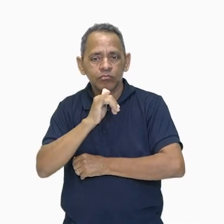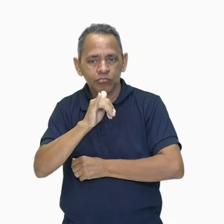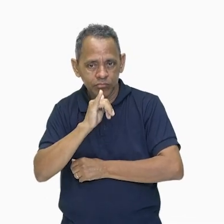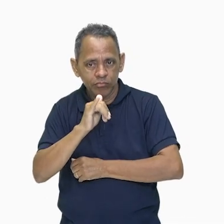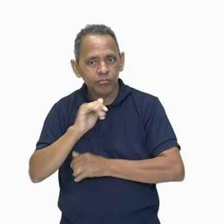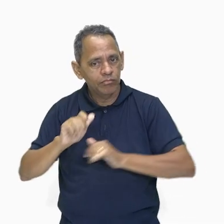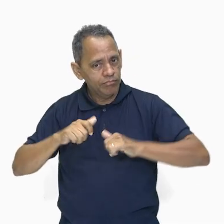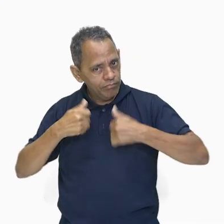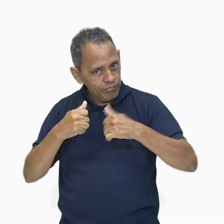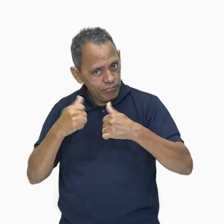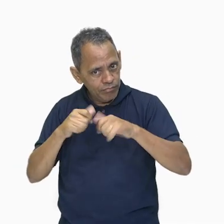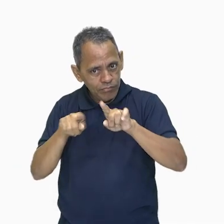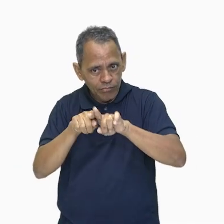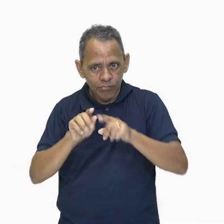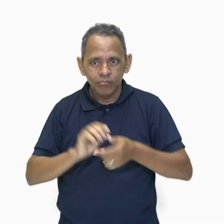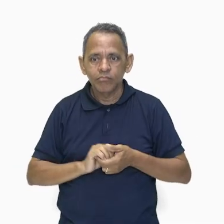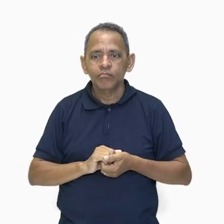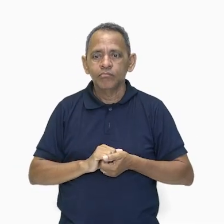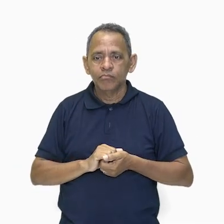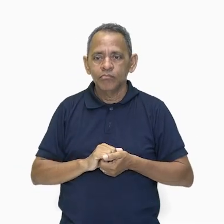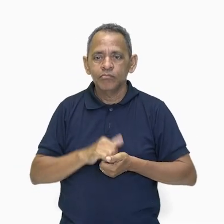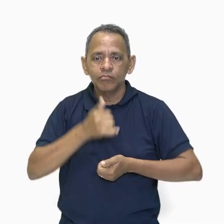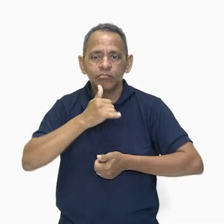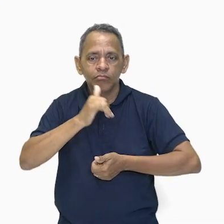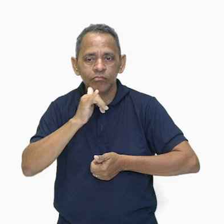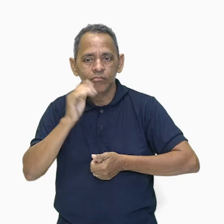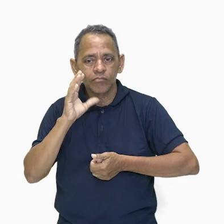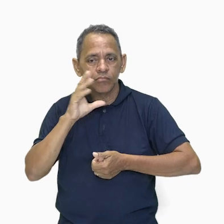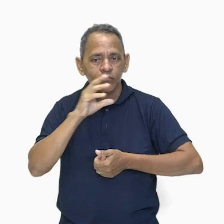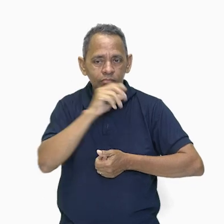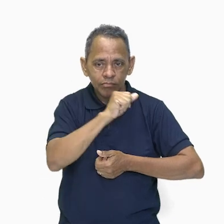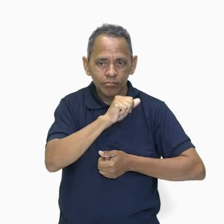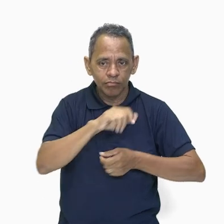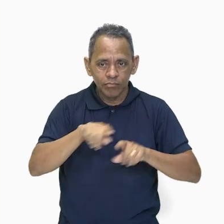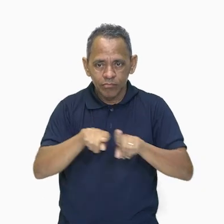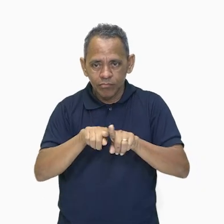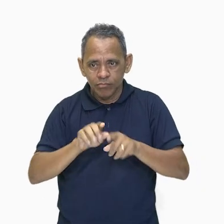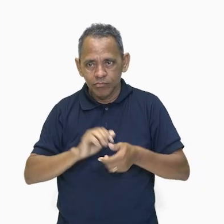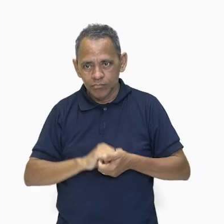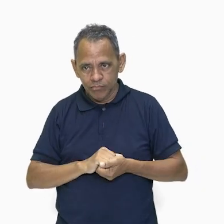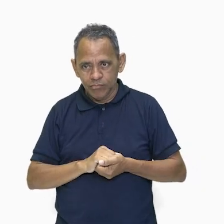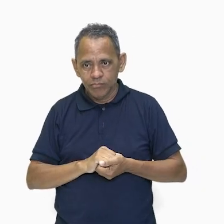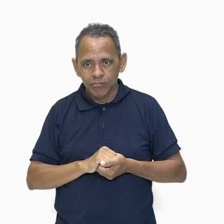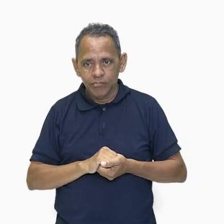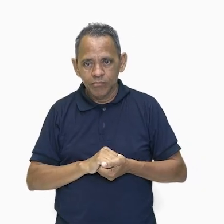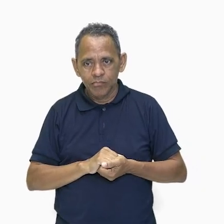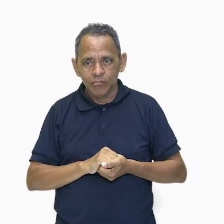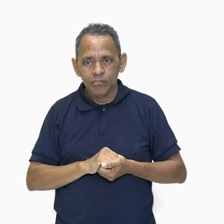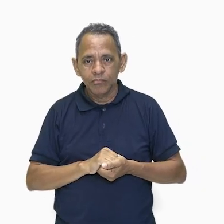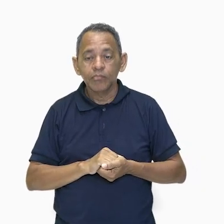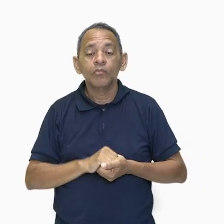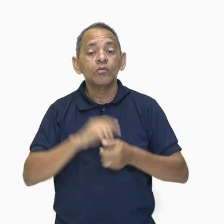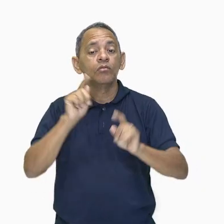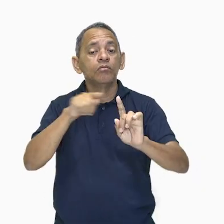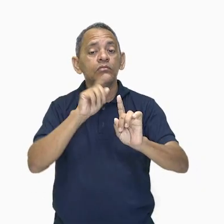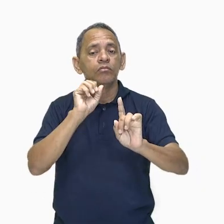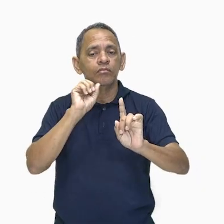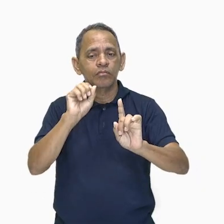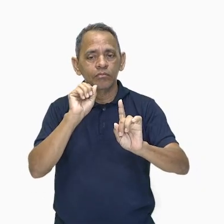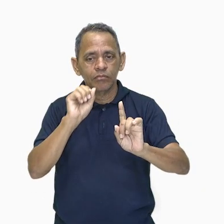Então, ela diminui aqui drasticamente, dependendo do catalisador. Então, o objetivo